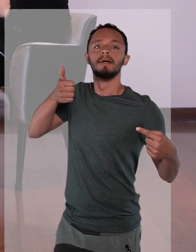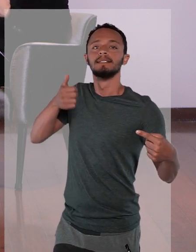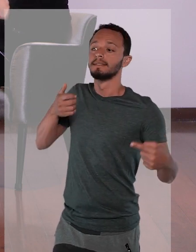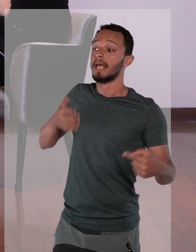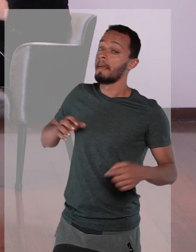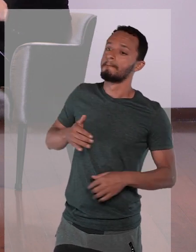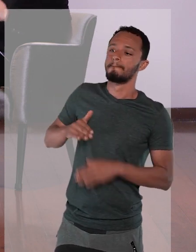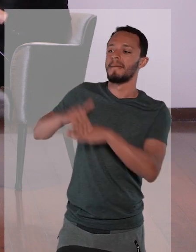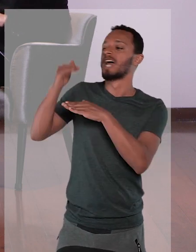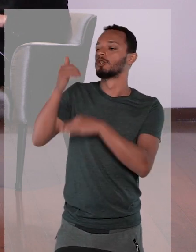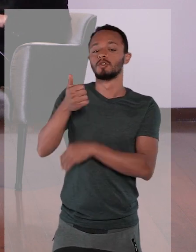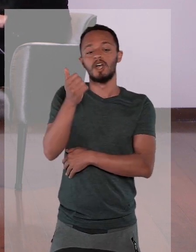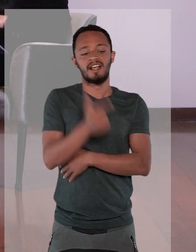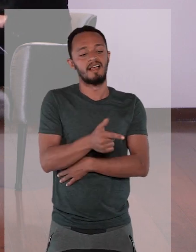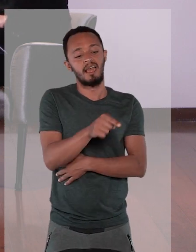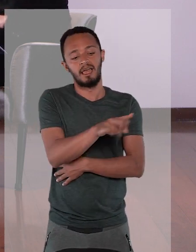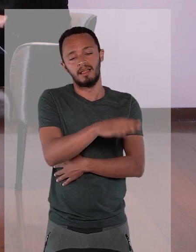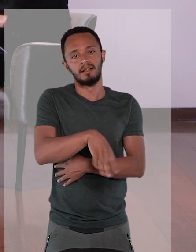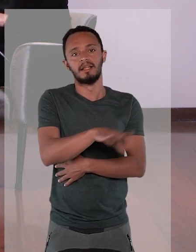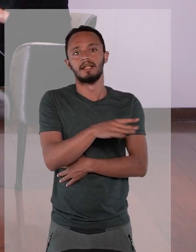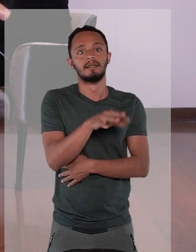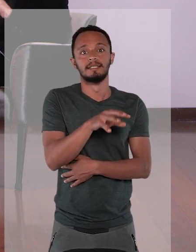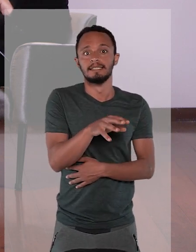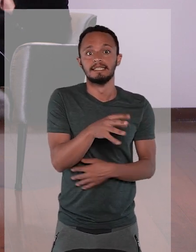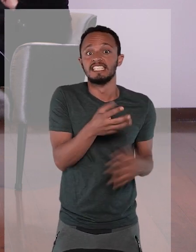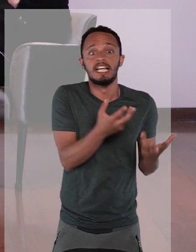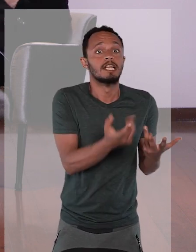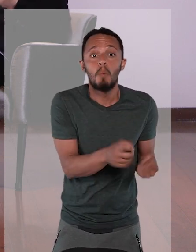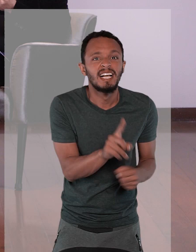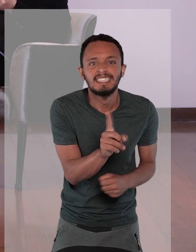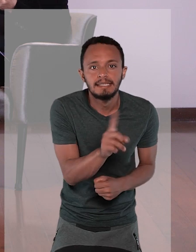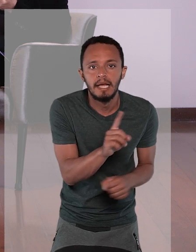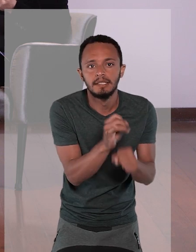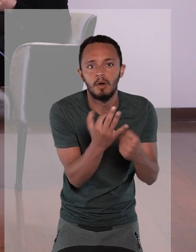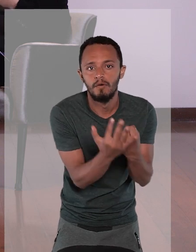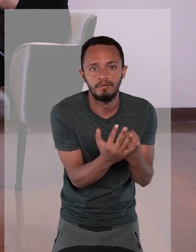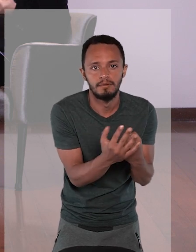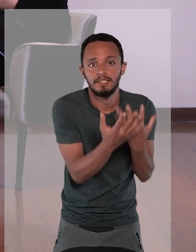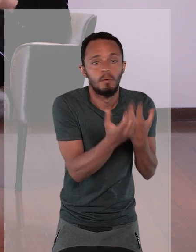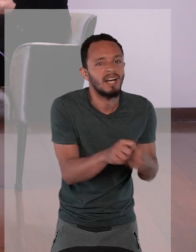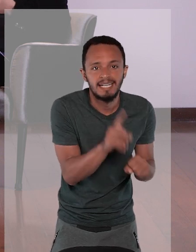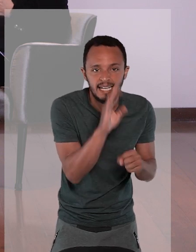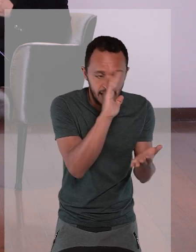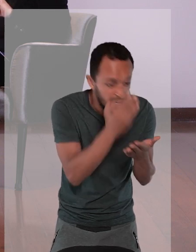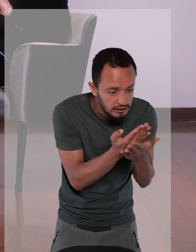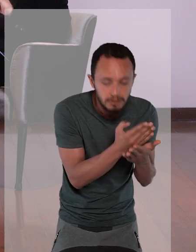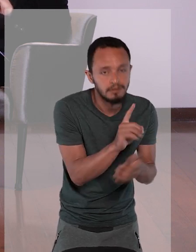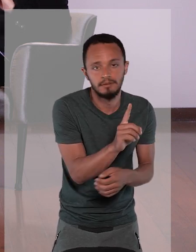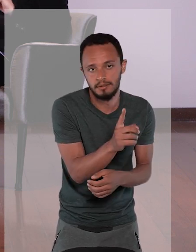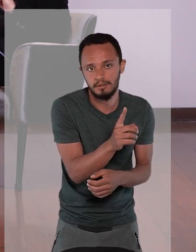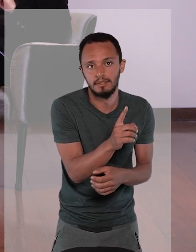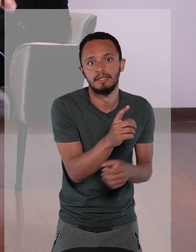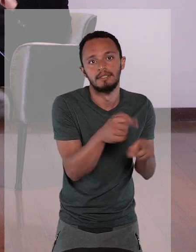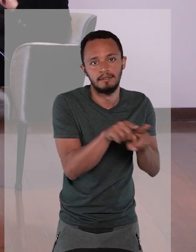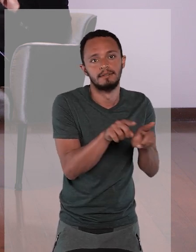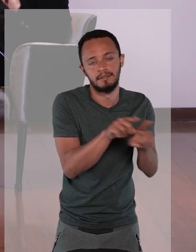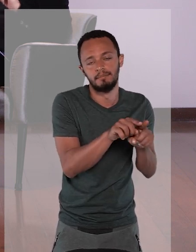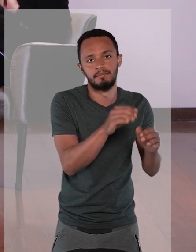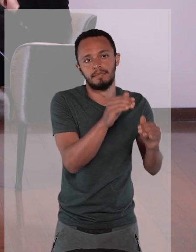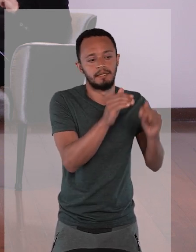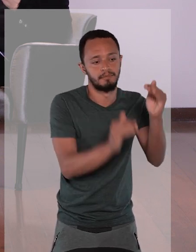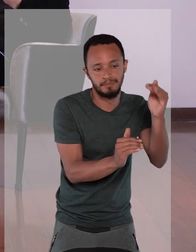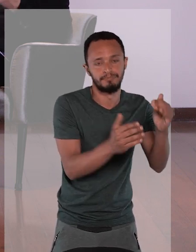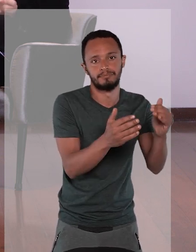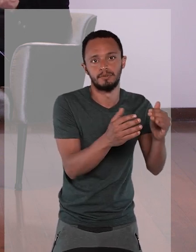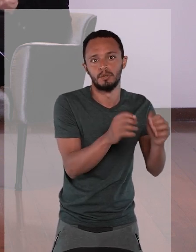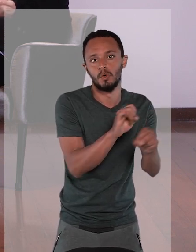nos textos, né, da Margarete, é a percepção da importância da desigualdade social